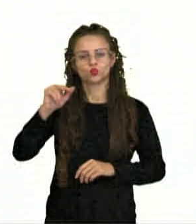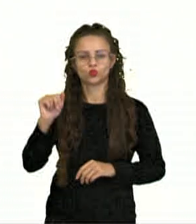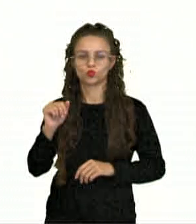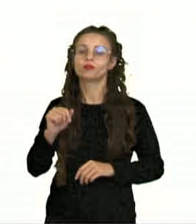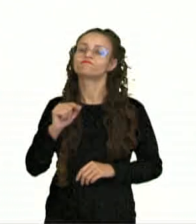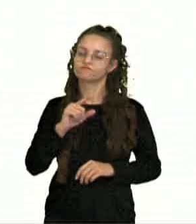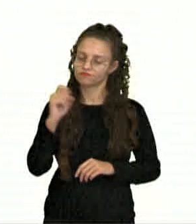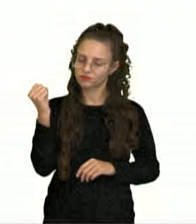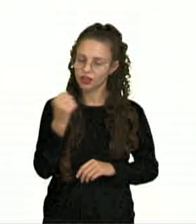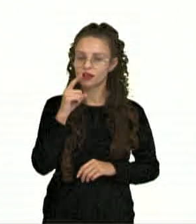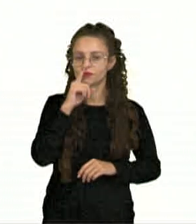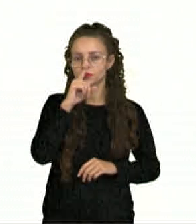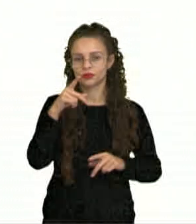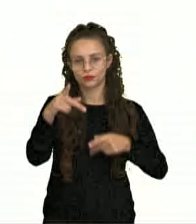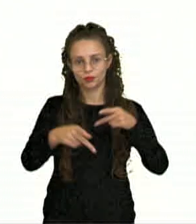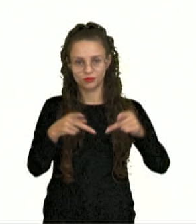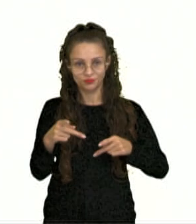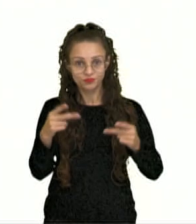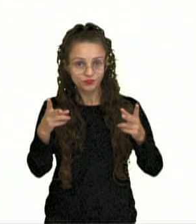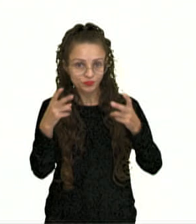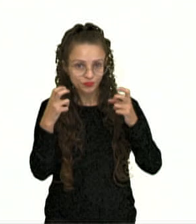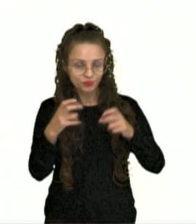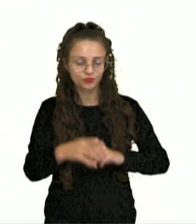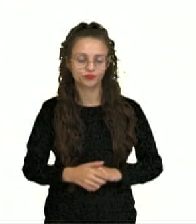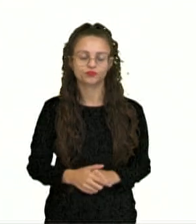as populações. Percebeu?